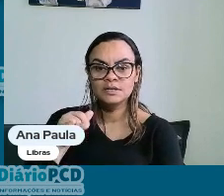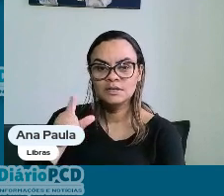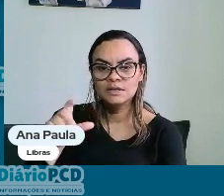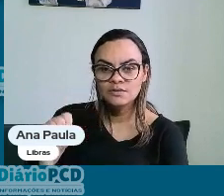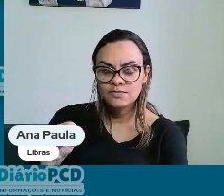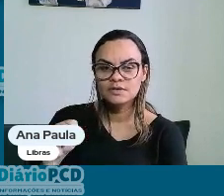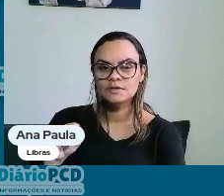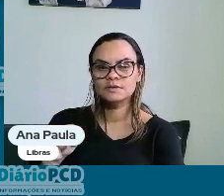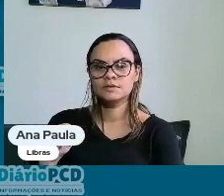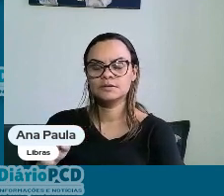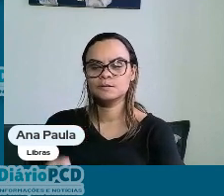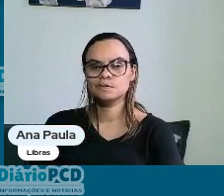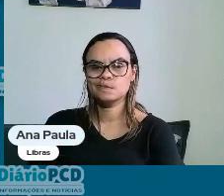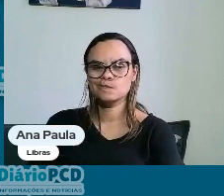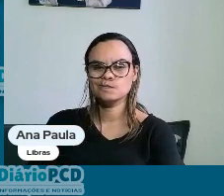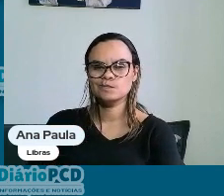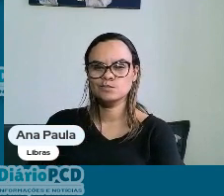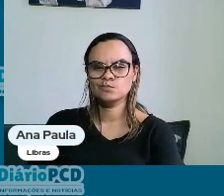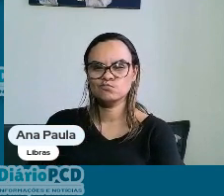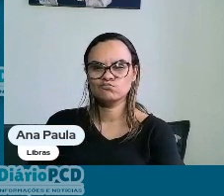não cumulativo, 3,65.